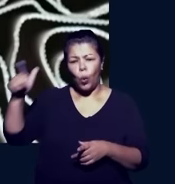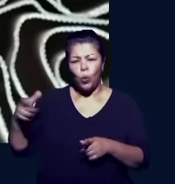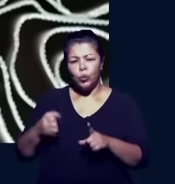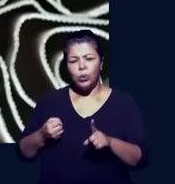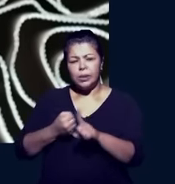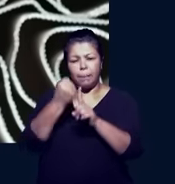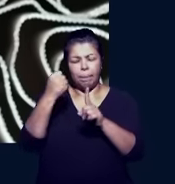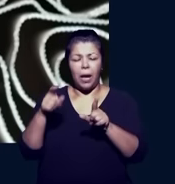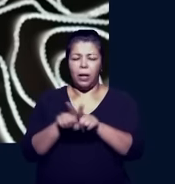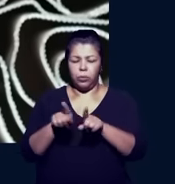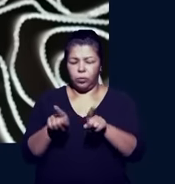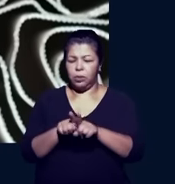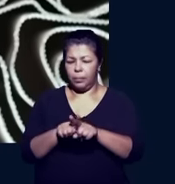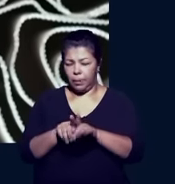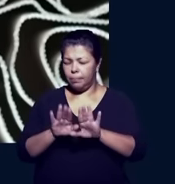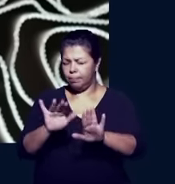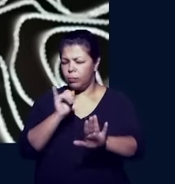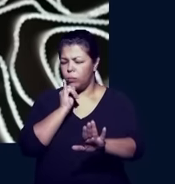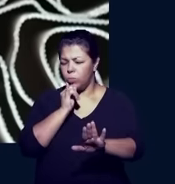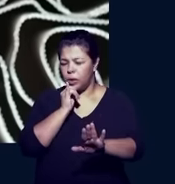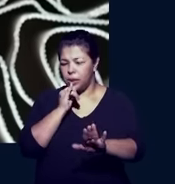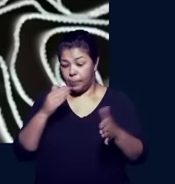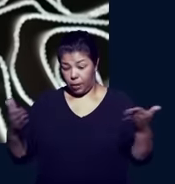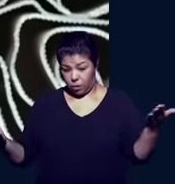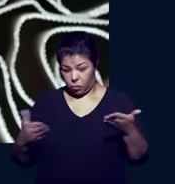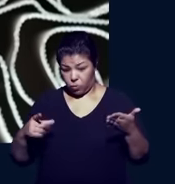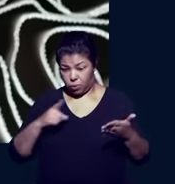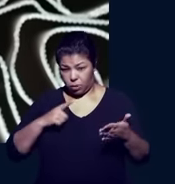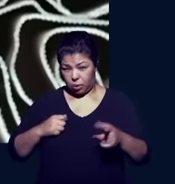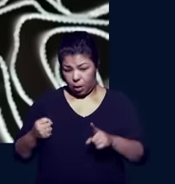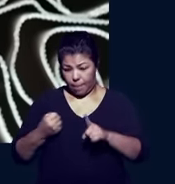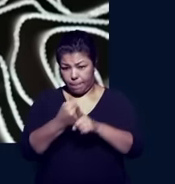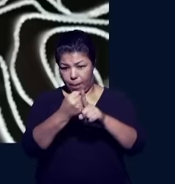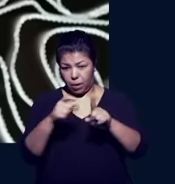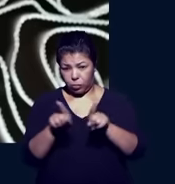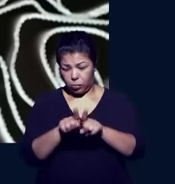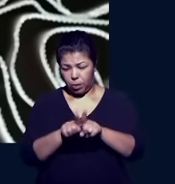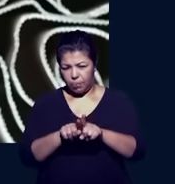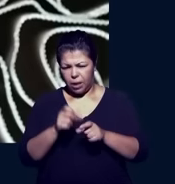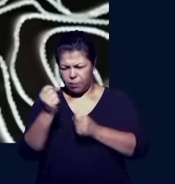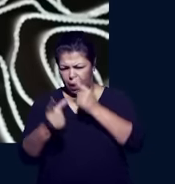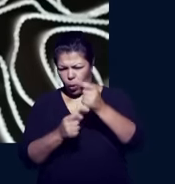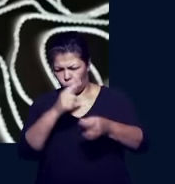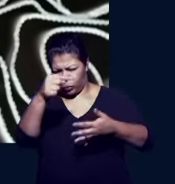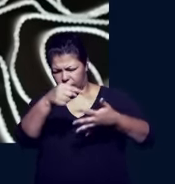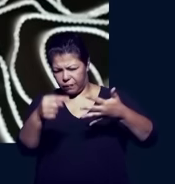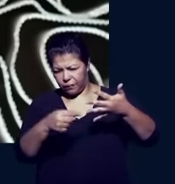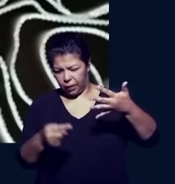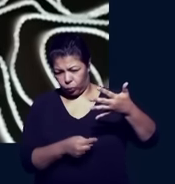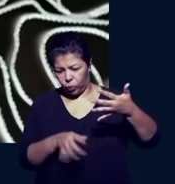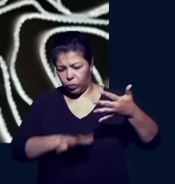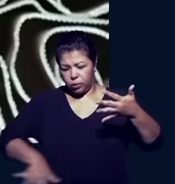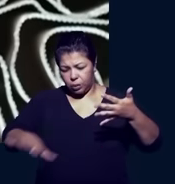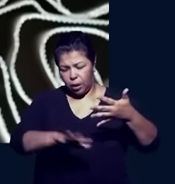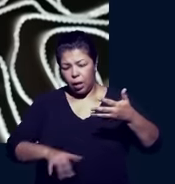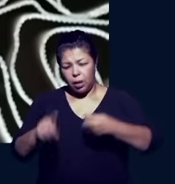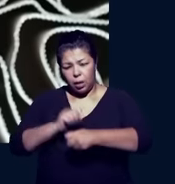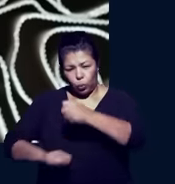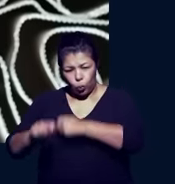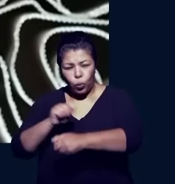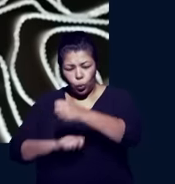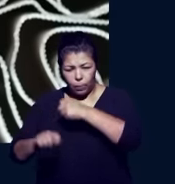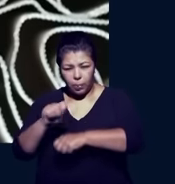que aí nós já estamos tendo um impacto de fatores alguns técnicos outros econômicos que são que não